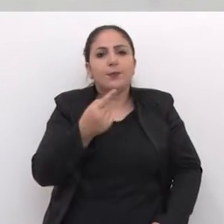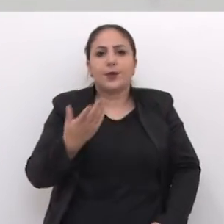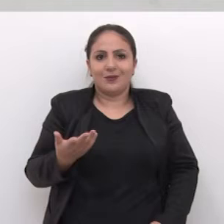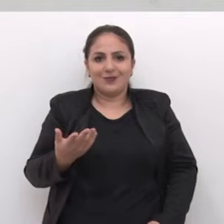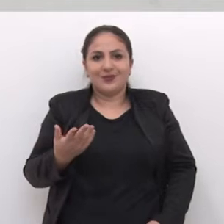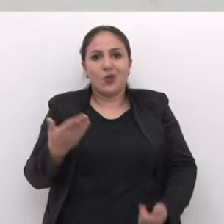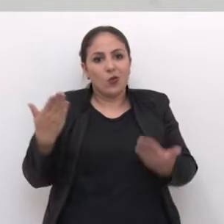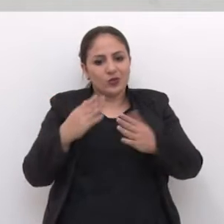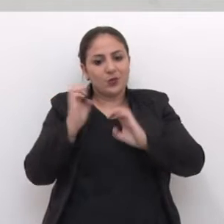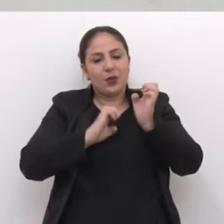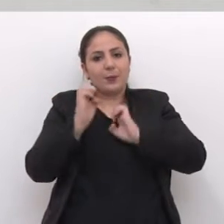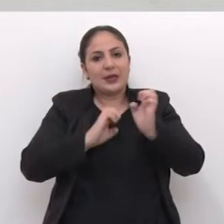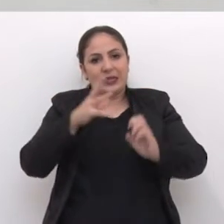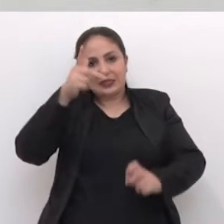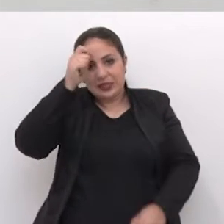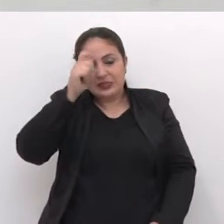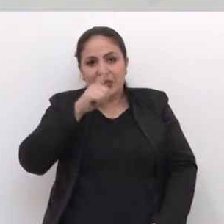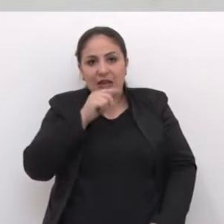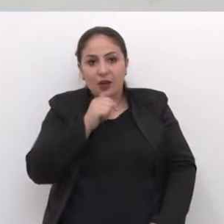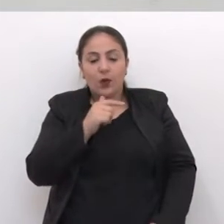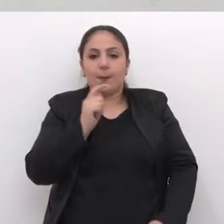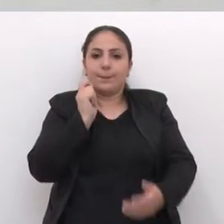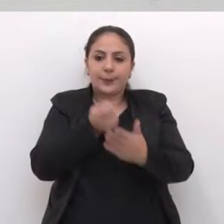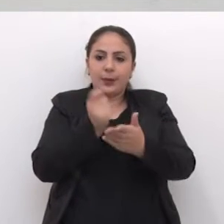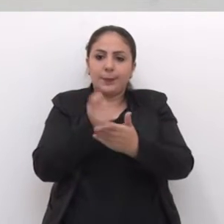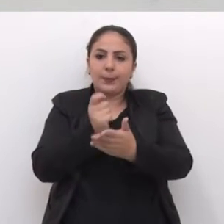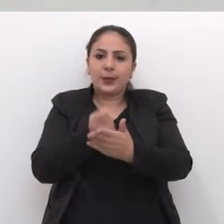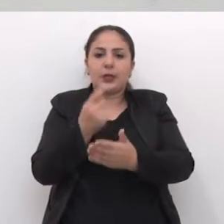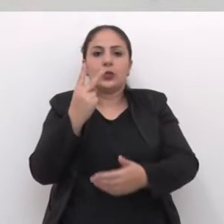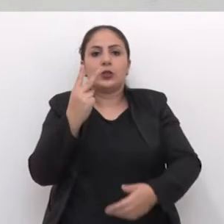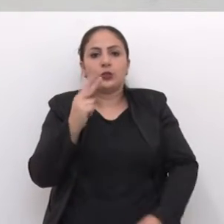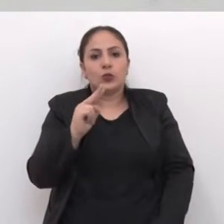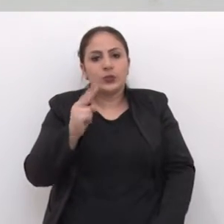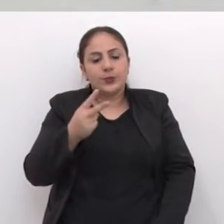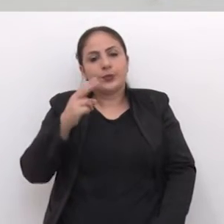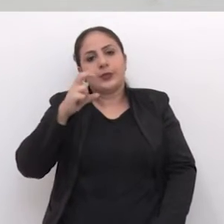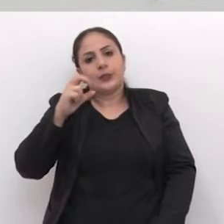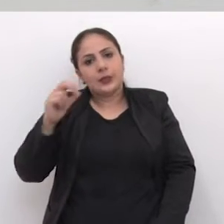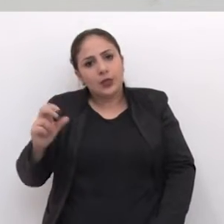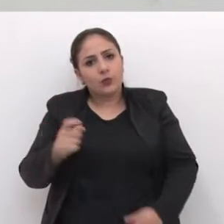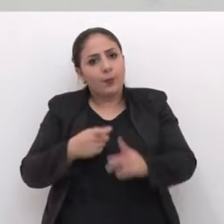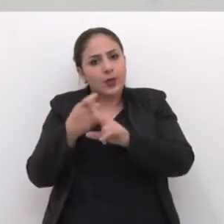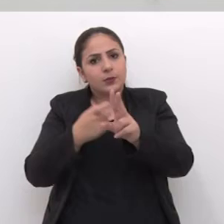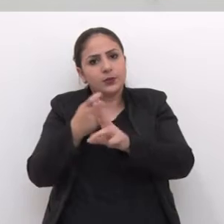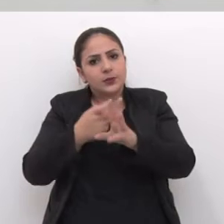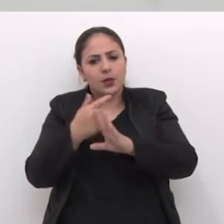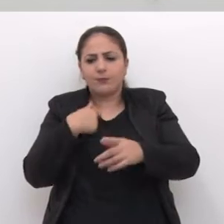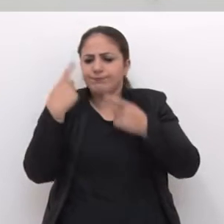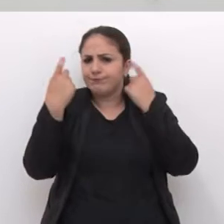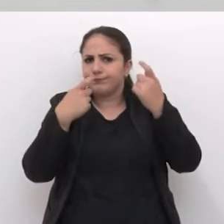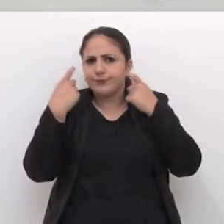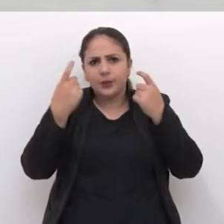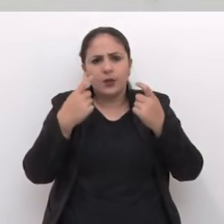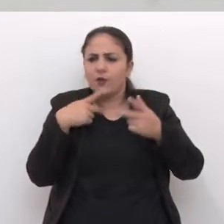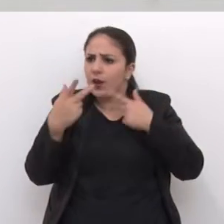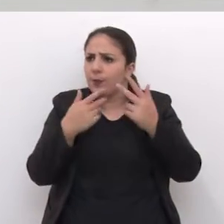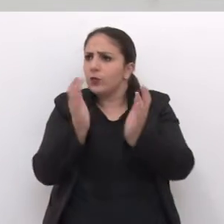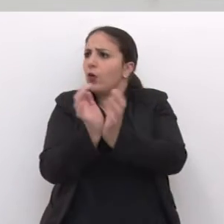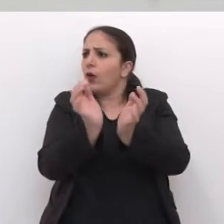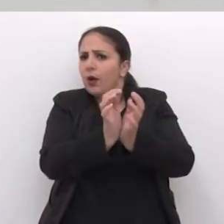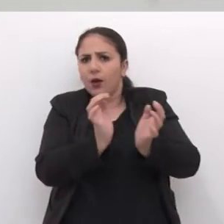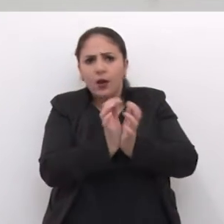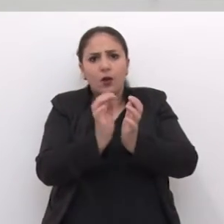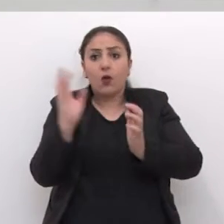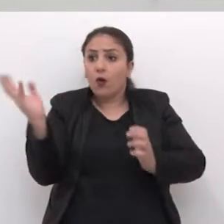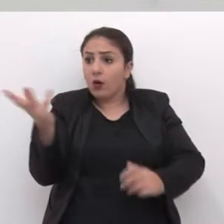tem uma empresa que faz análise da água, eles gastam 2.500 por mês. Então, gente, vamos fechar. Eu estou muito preocupado. E eu disse para os colegas, fizemos